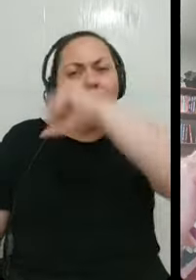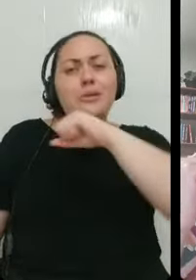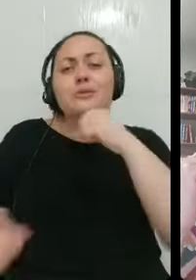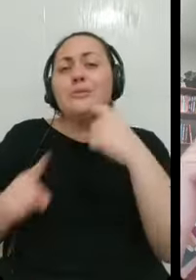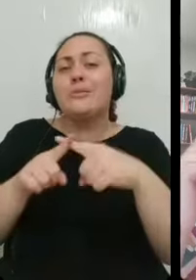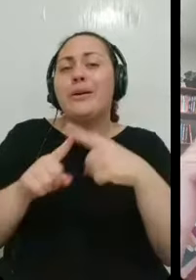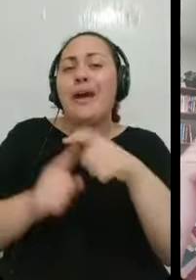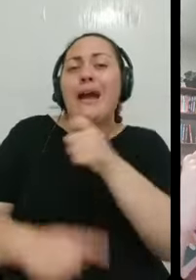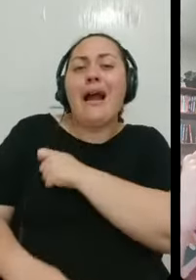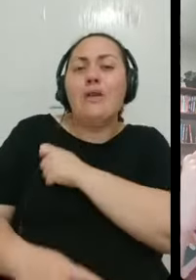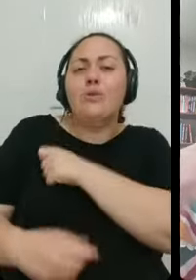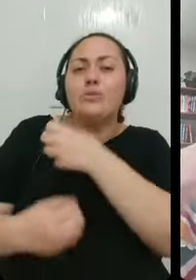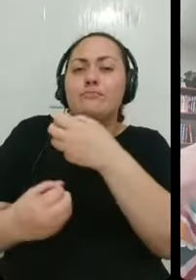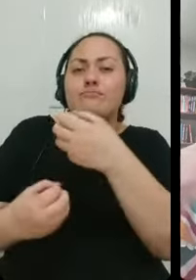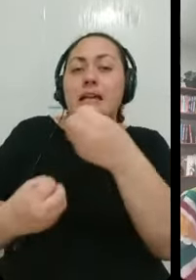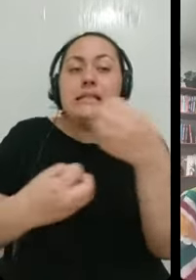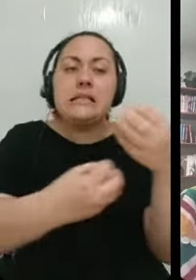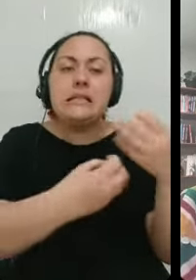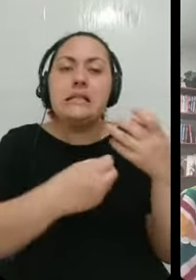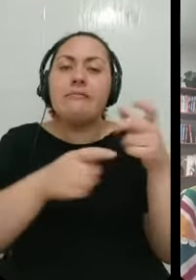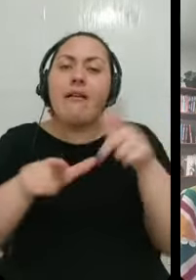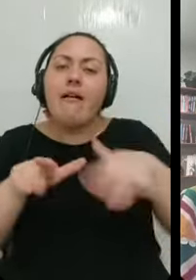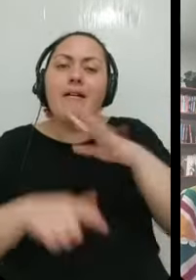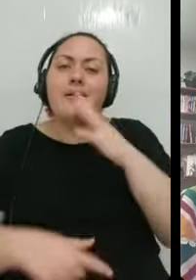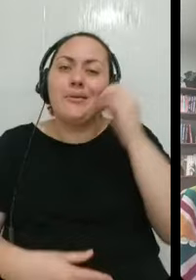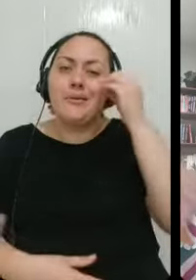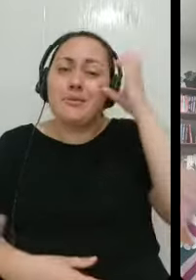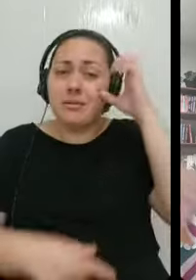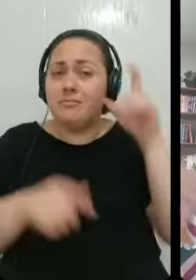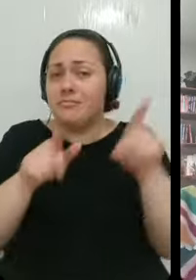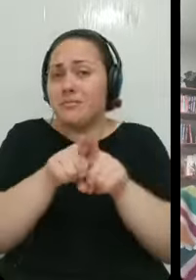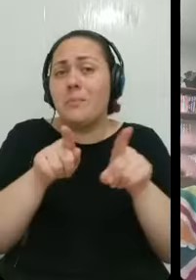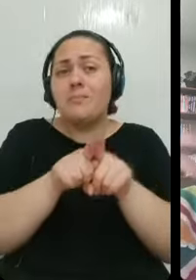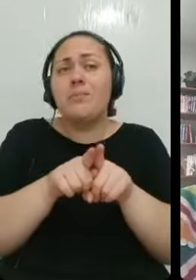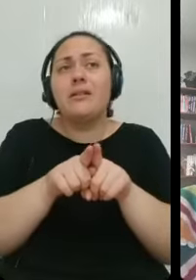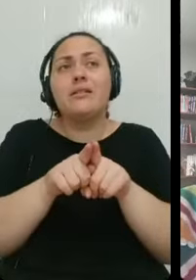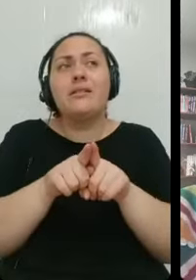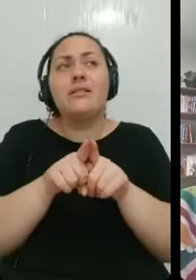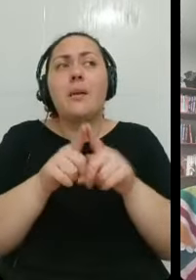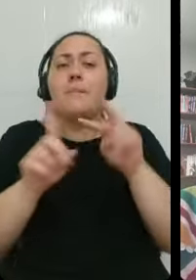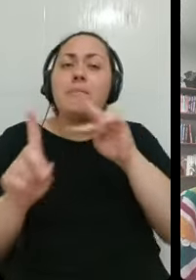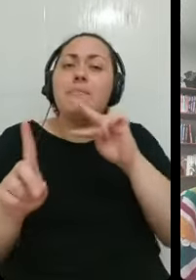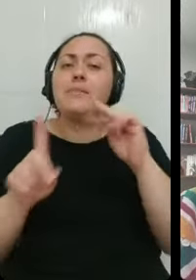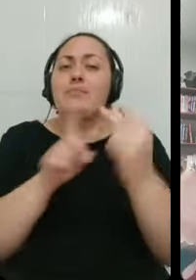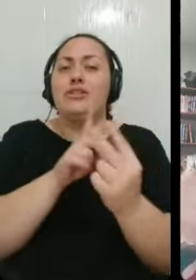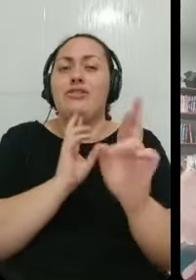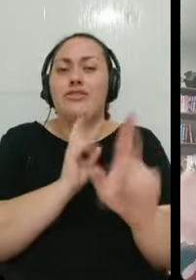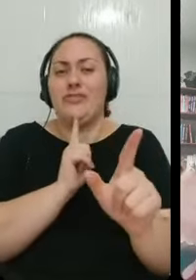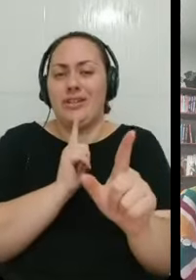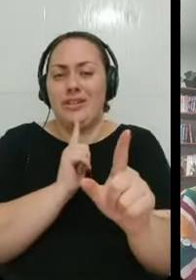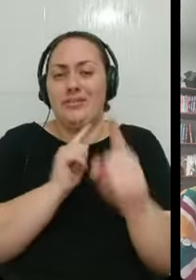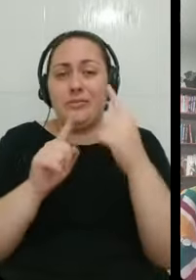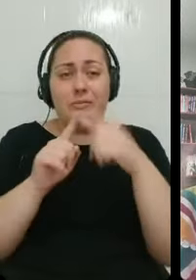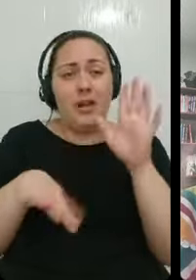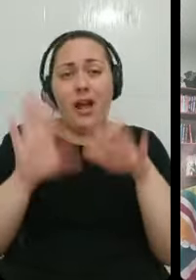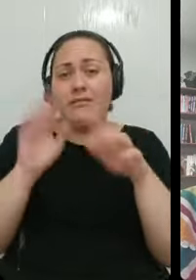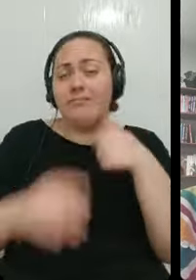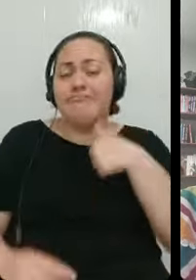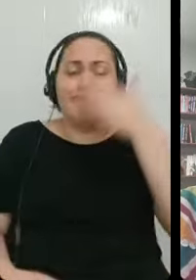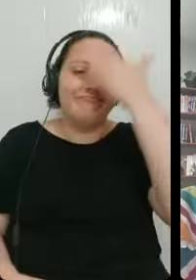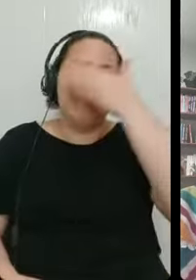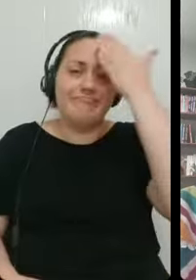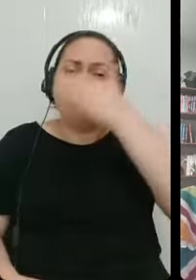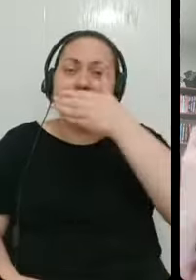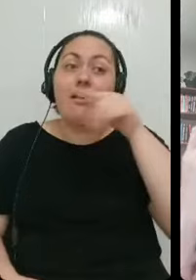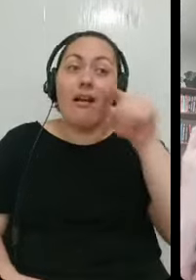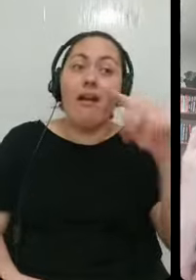de conhecimento, quanto questões de olhar para outras coisas que muitas vezes a gente não estaria